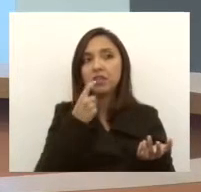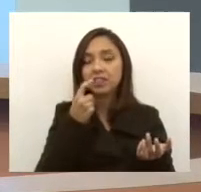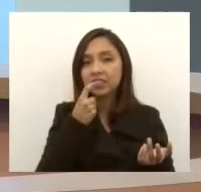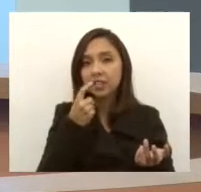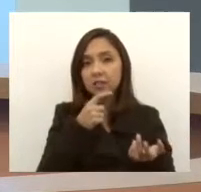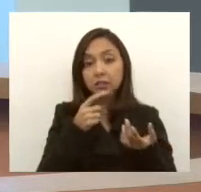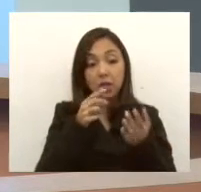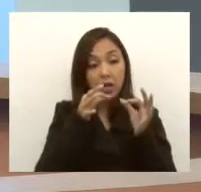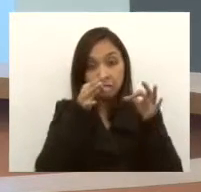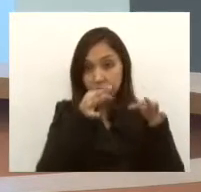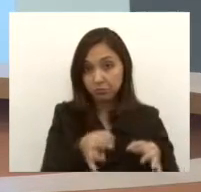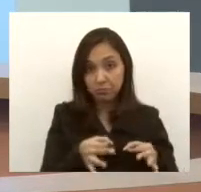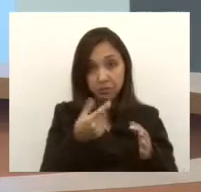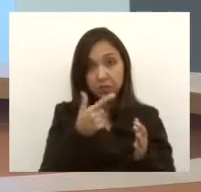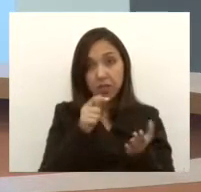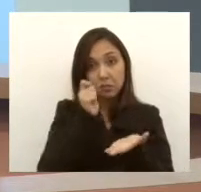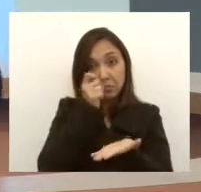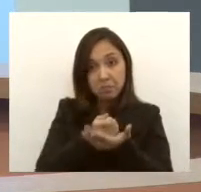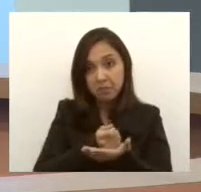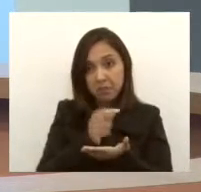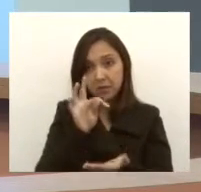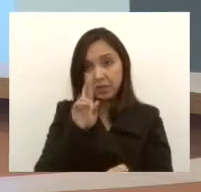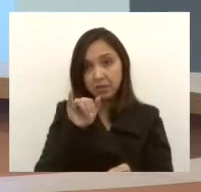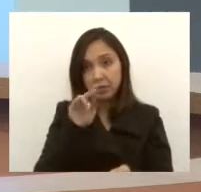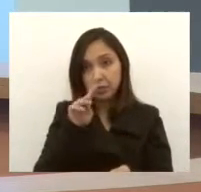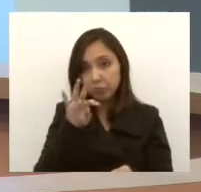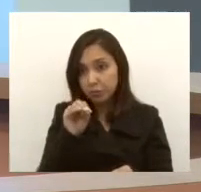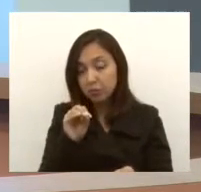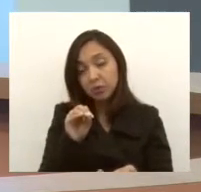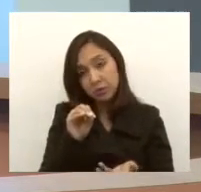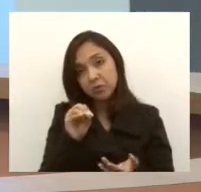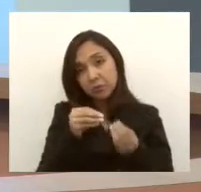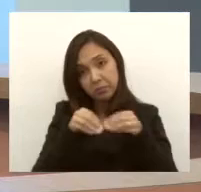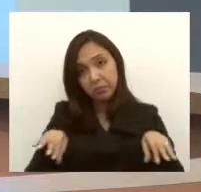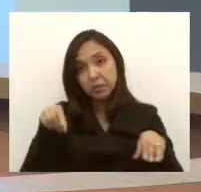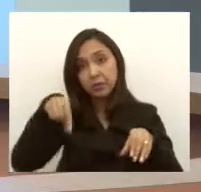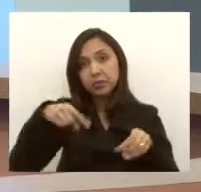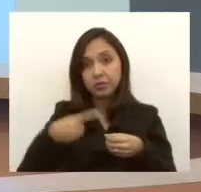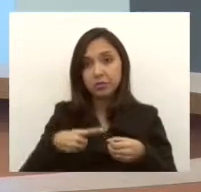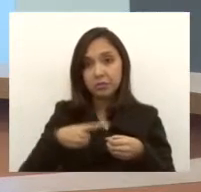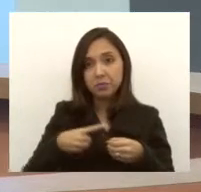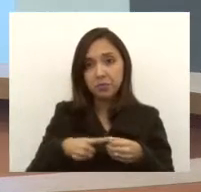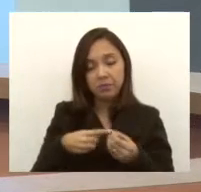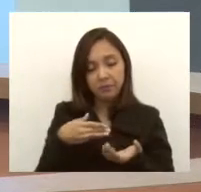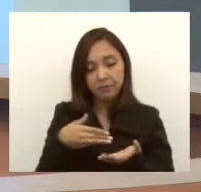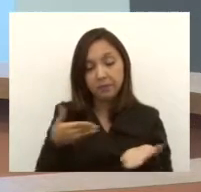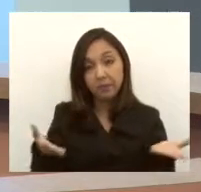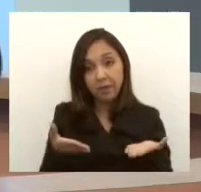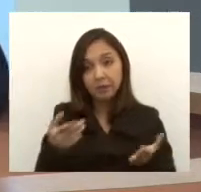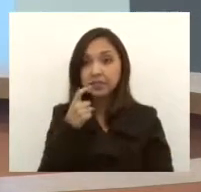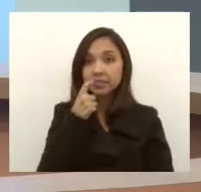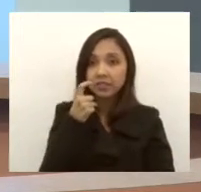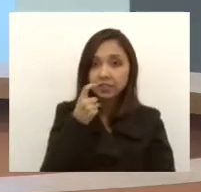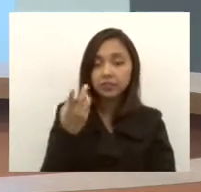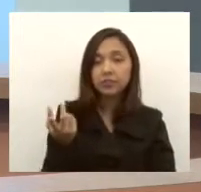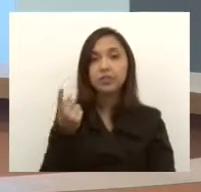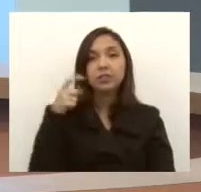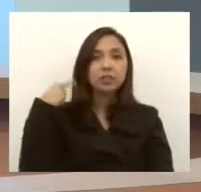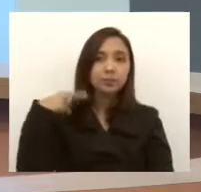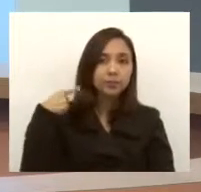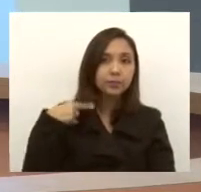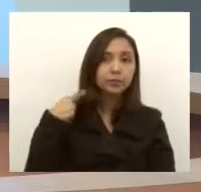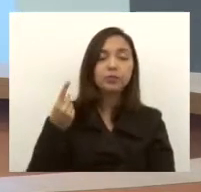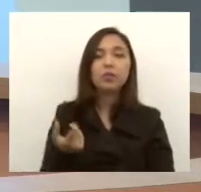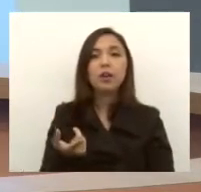na formalidade, não paga os tributos, acaba também prejudicando o município. A partir do momento que um cirurgião dentista, um